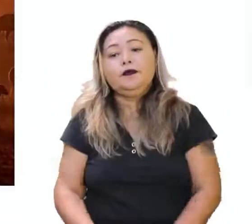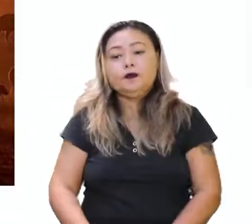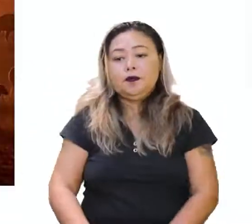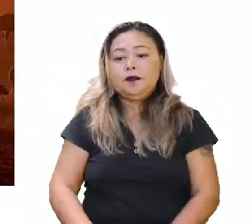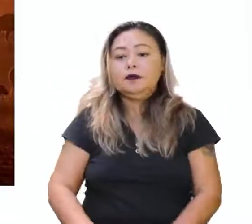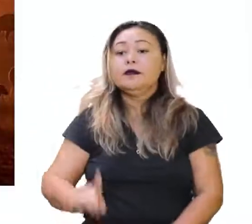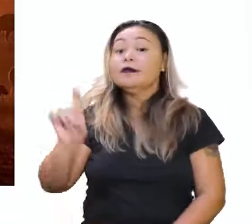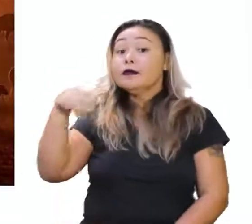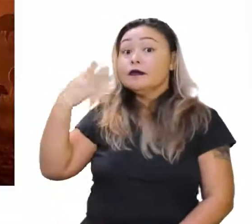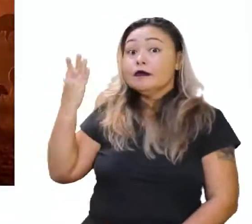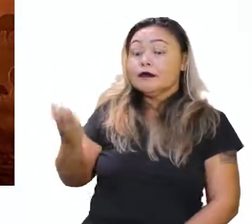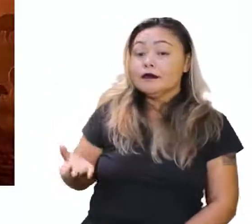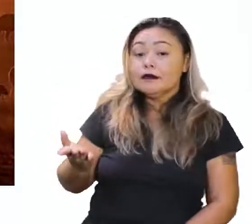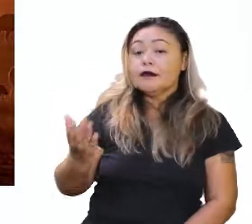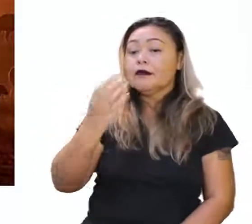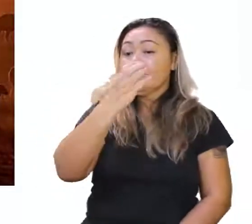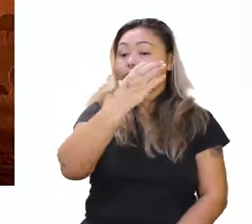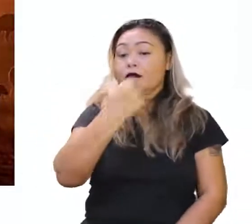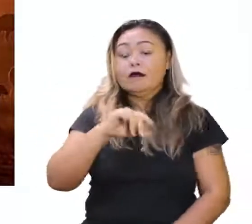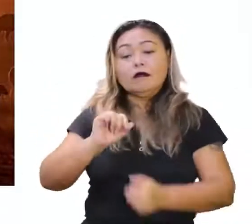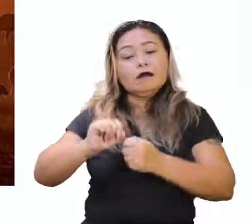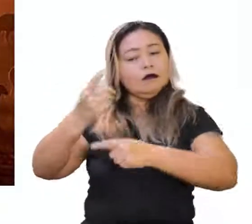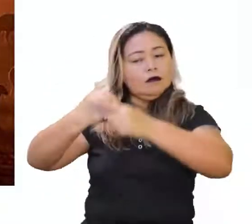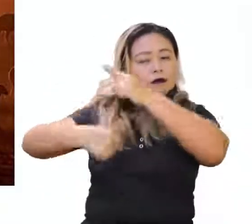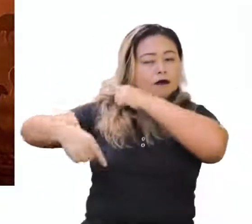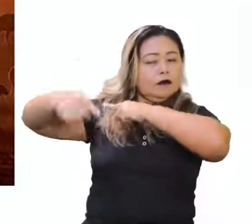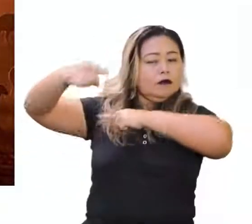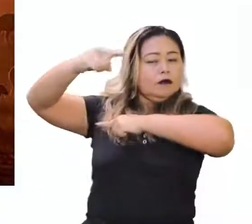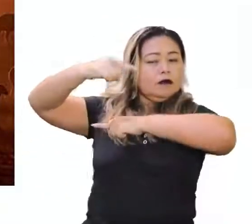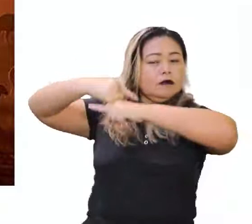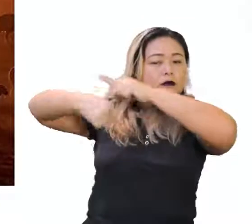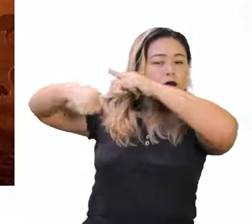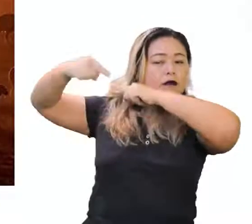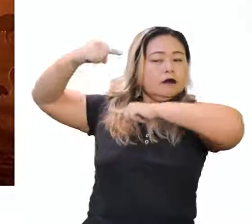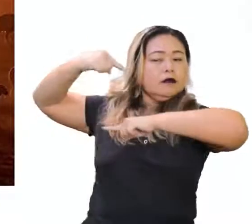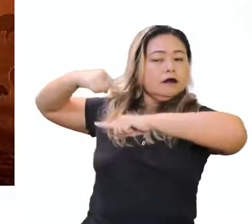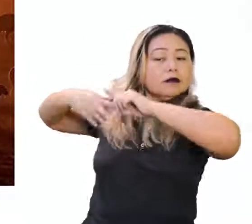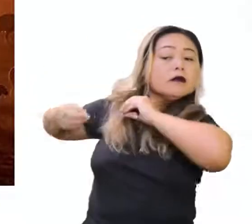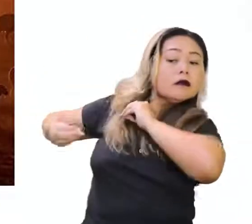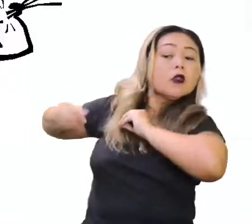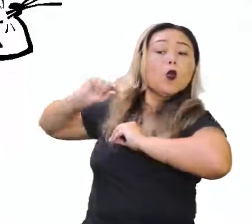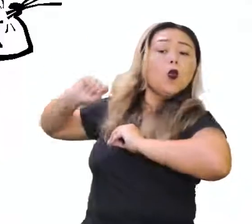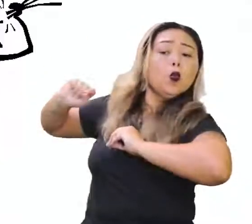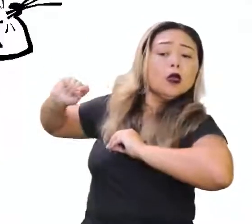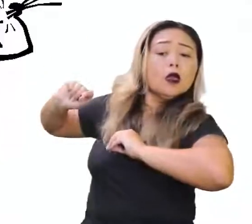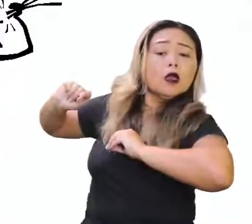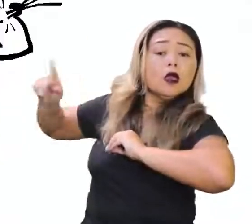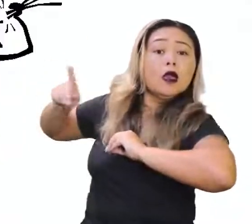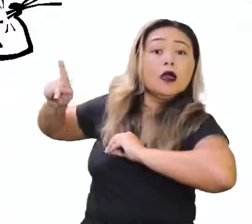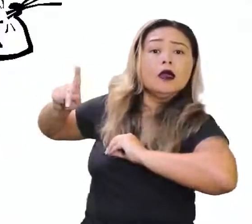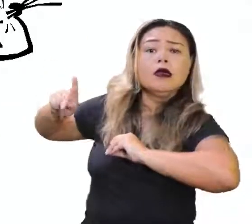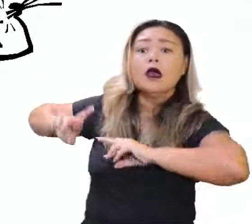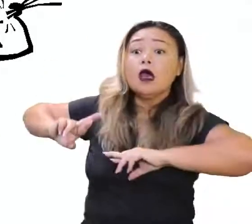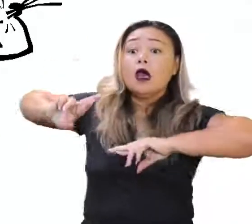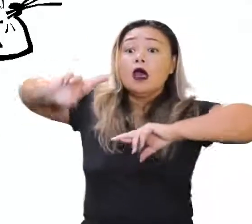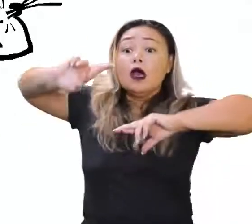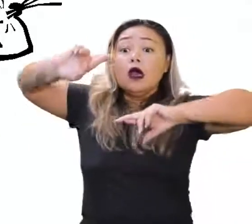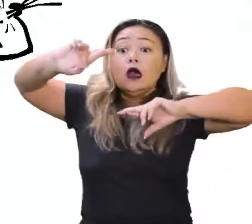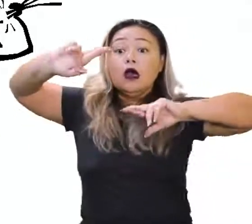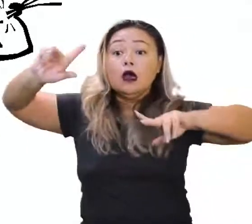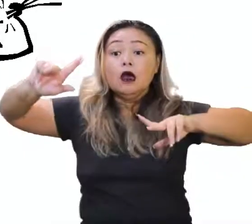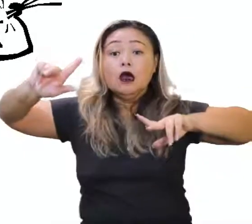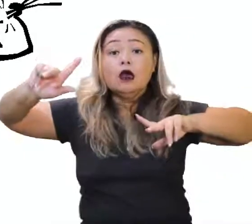aí, vou fazer uma retrospectiva, vou retomar. O que, professor? A